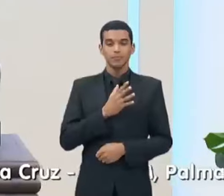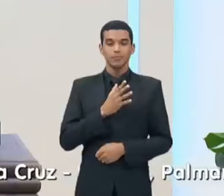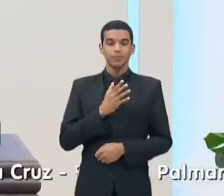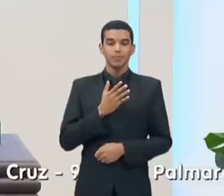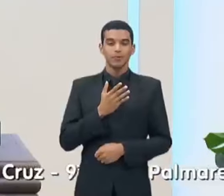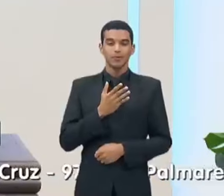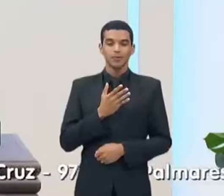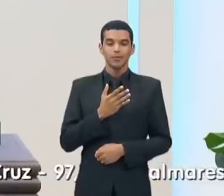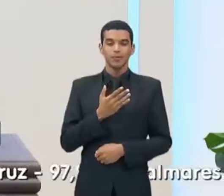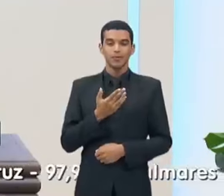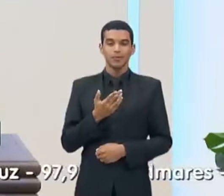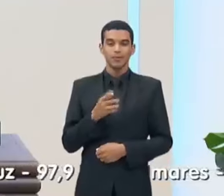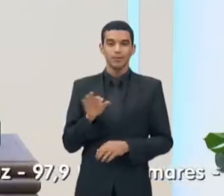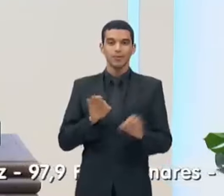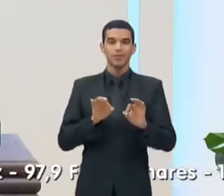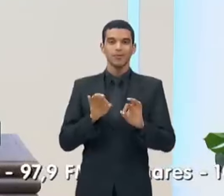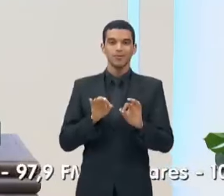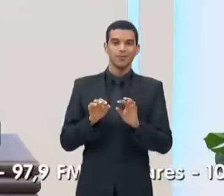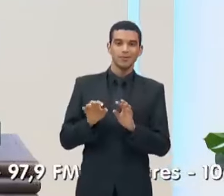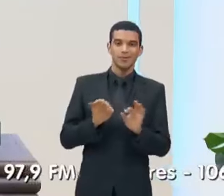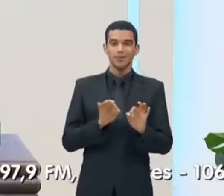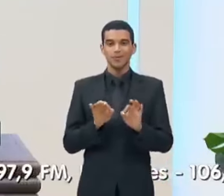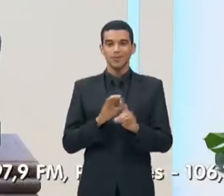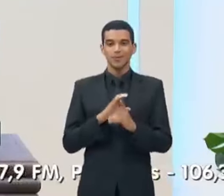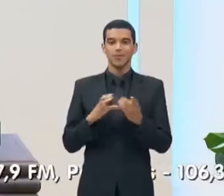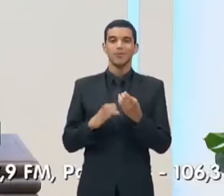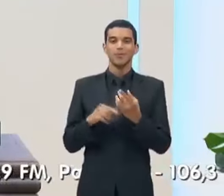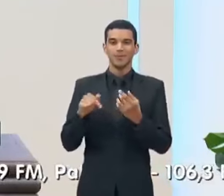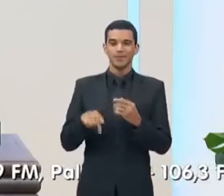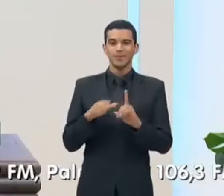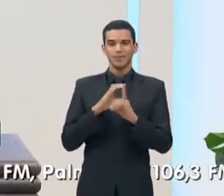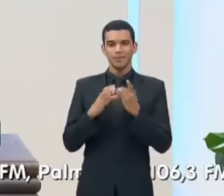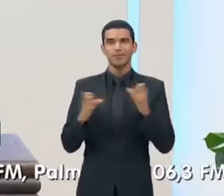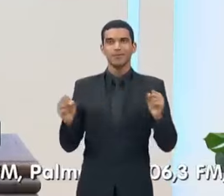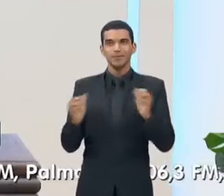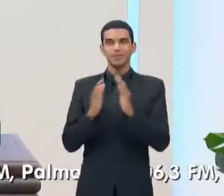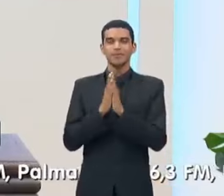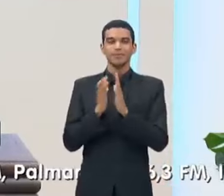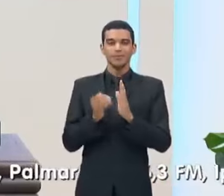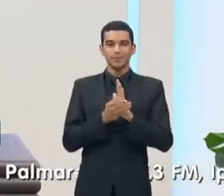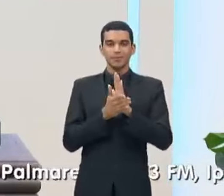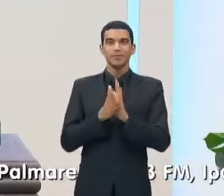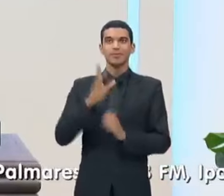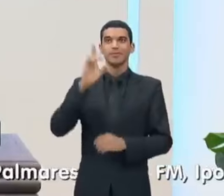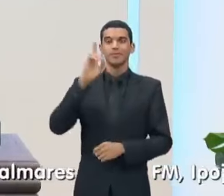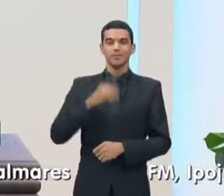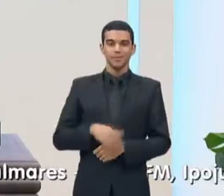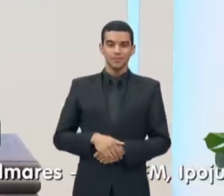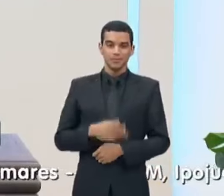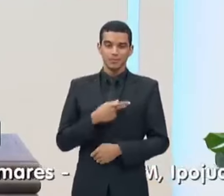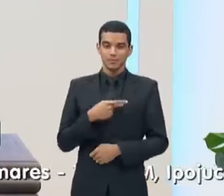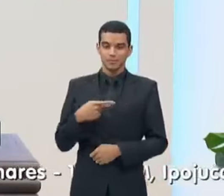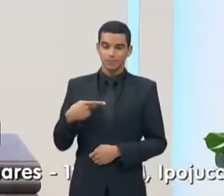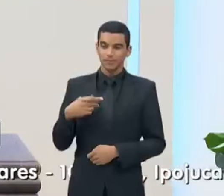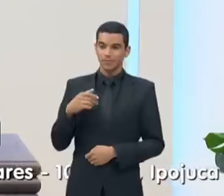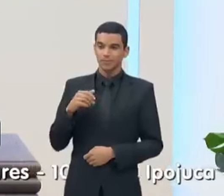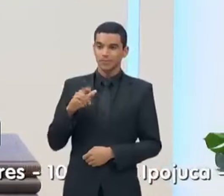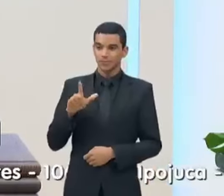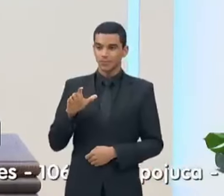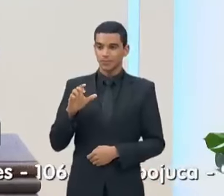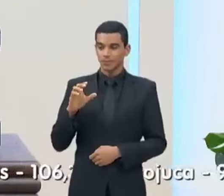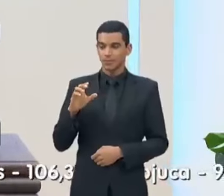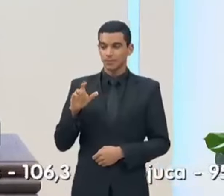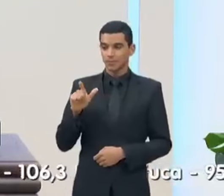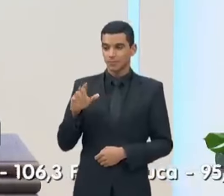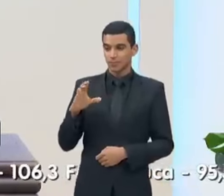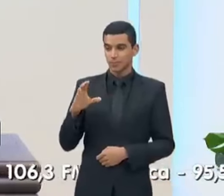assim, dirigindo esse culto, não é? Que é um culto de louvor a Deus, de adoração a Deus. Evangelista João Talucena, também o